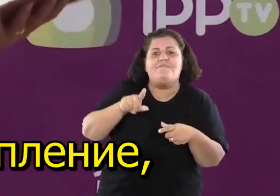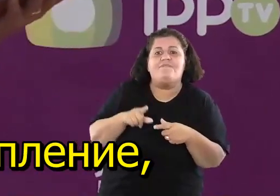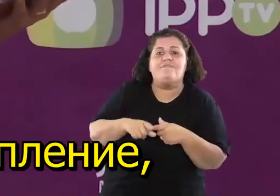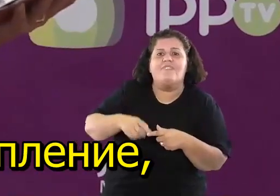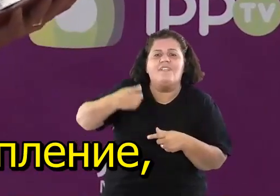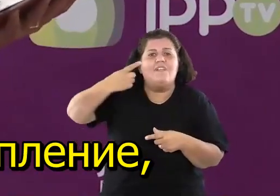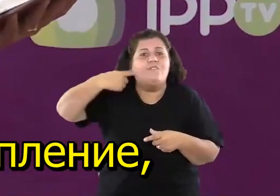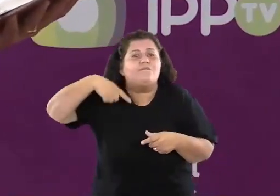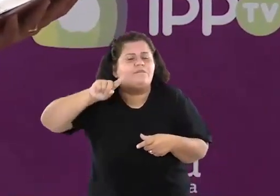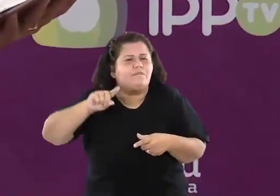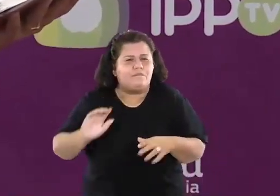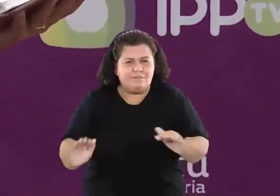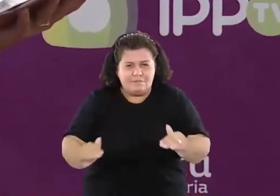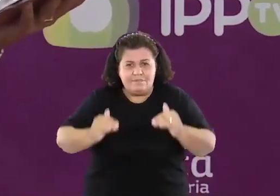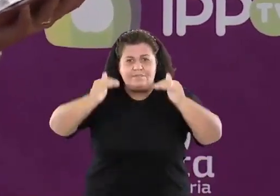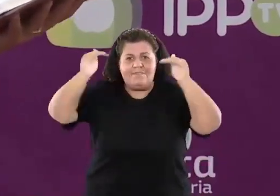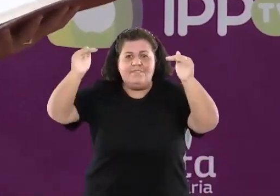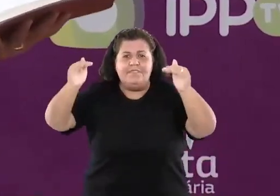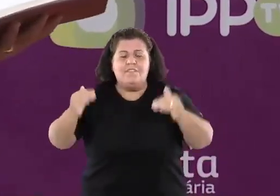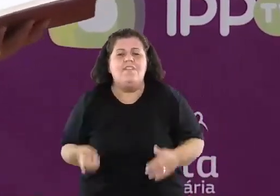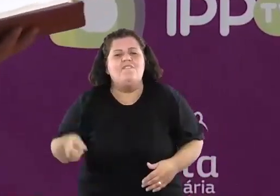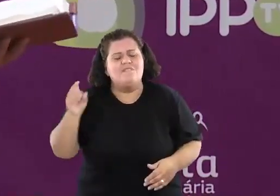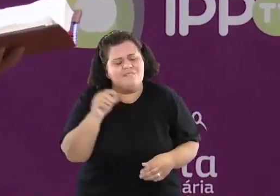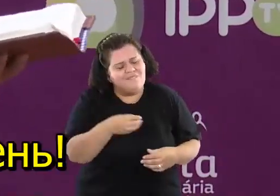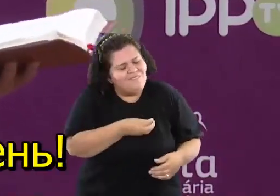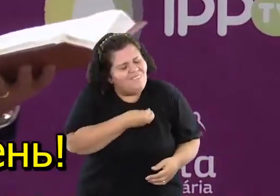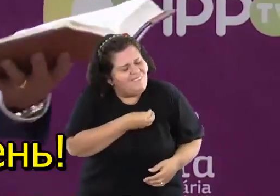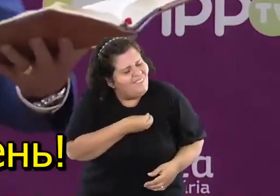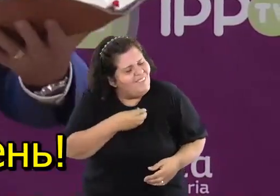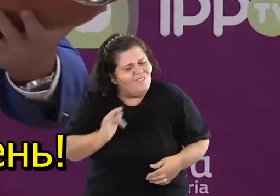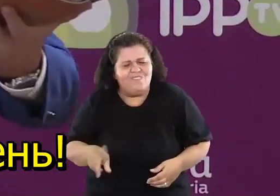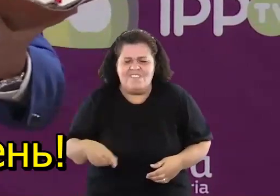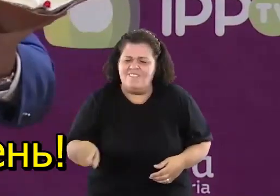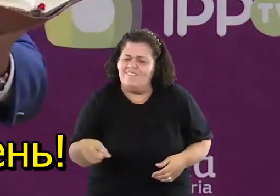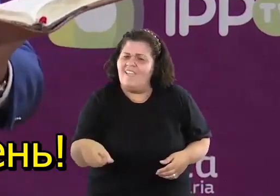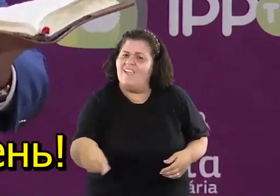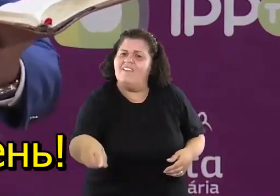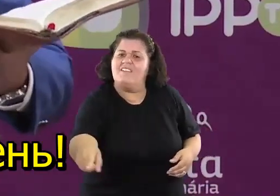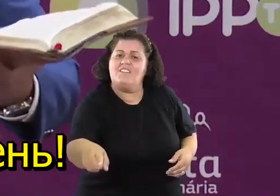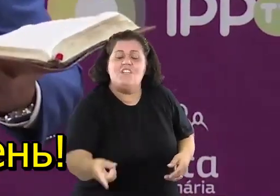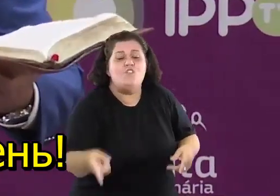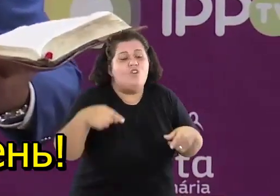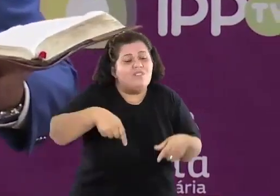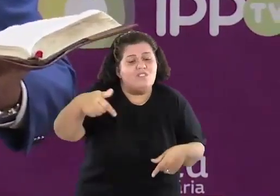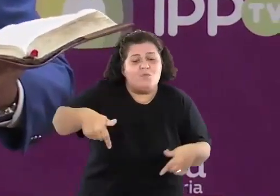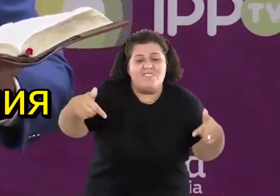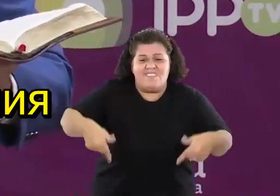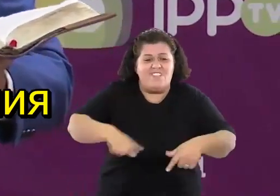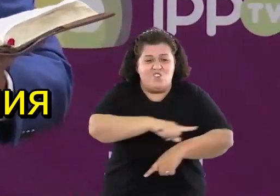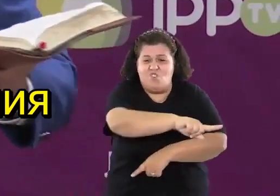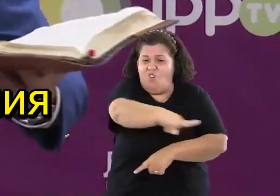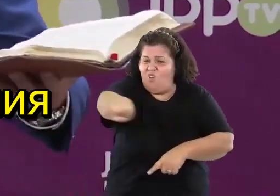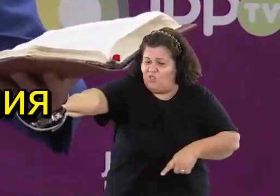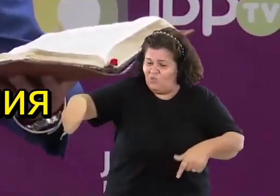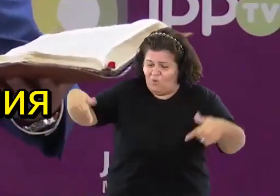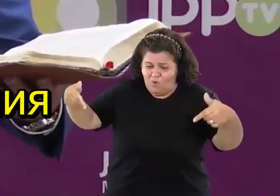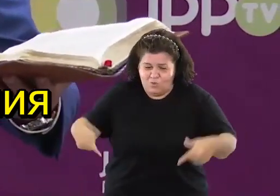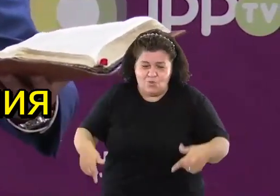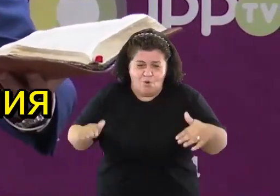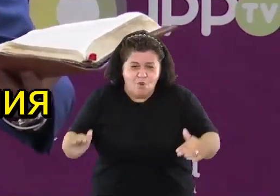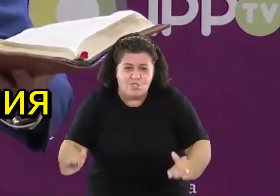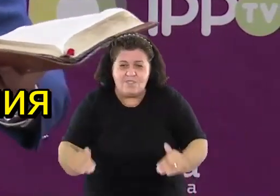a redenção, a vida eterna. É por isso que nós estamos aqui neste dia, a obra da